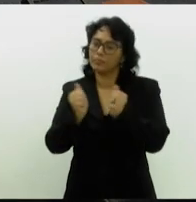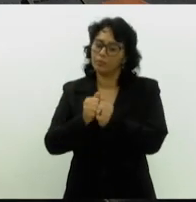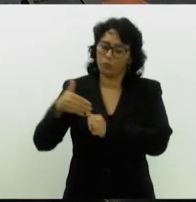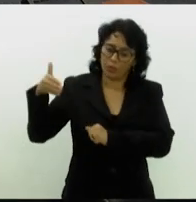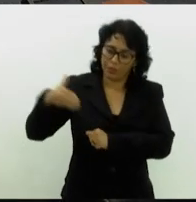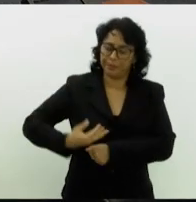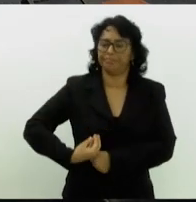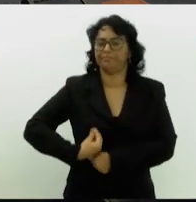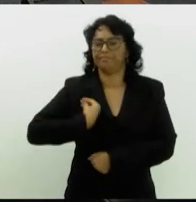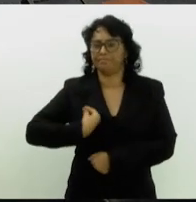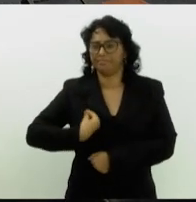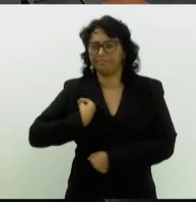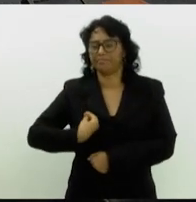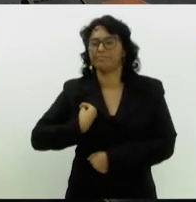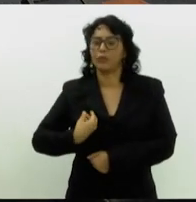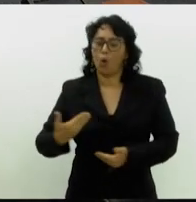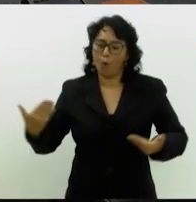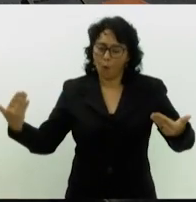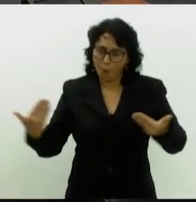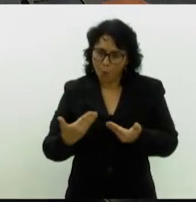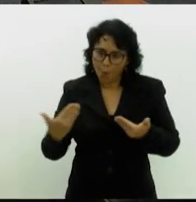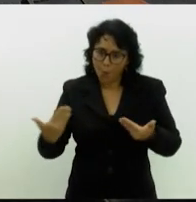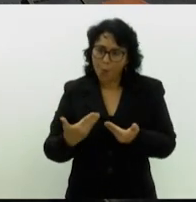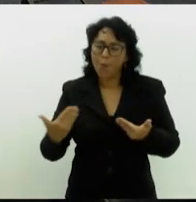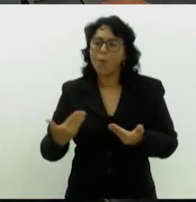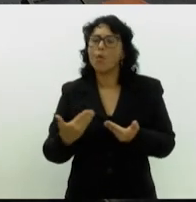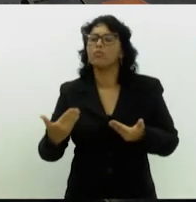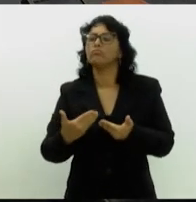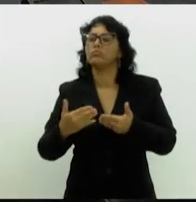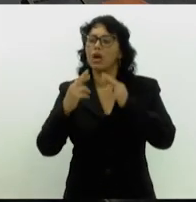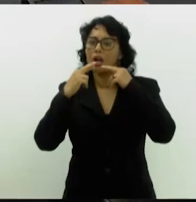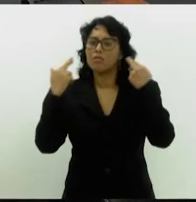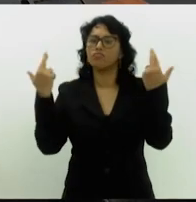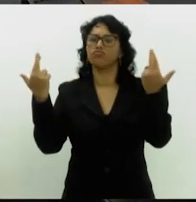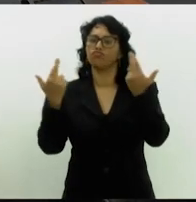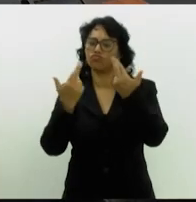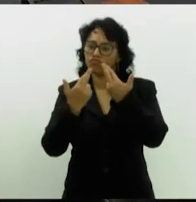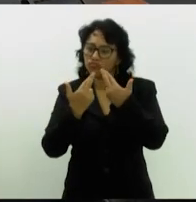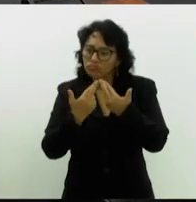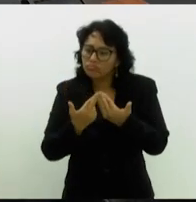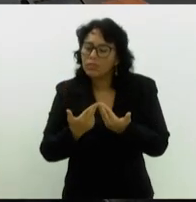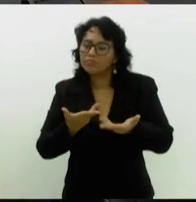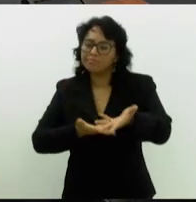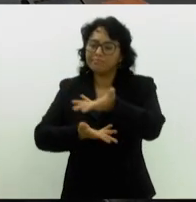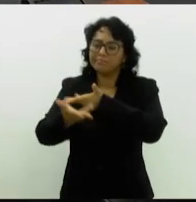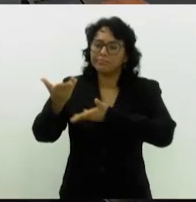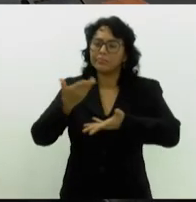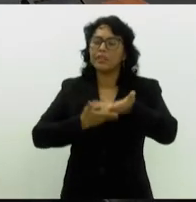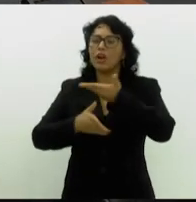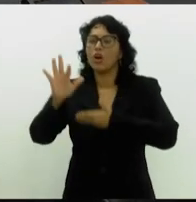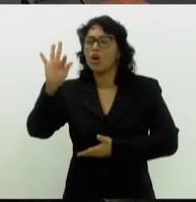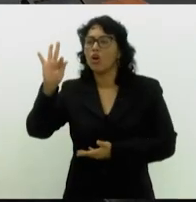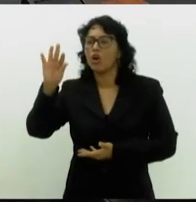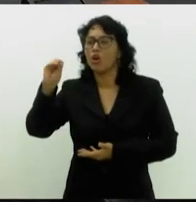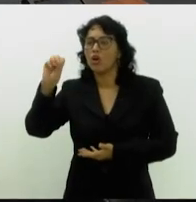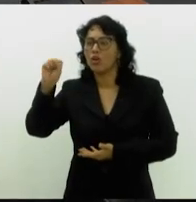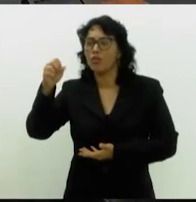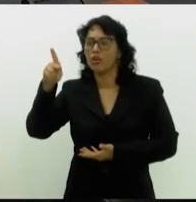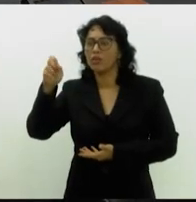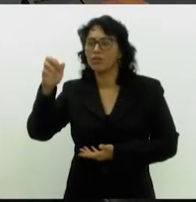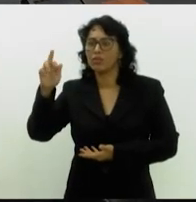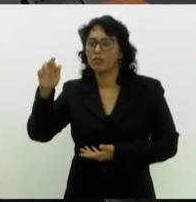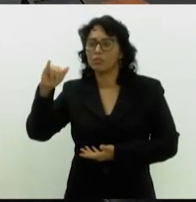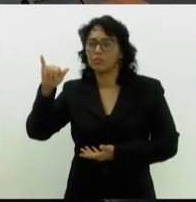uma vez hoje foi uma um dos pontos de pauta foi o próprio debate sobreos e a sua